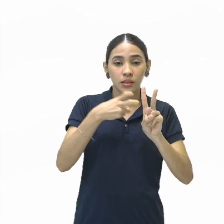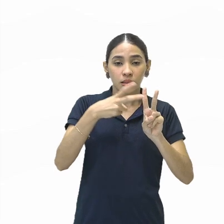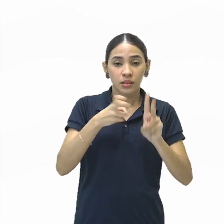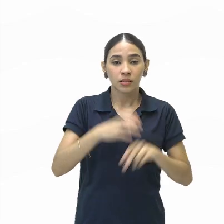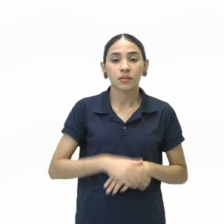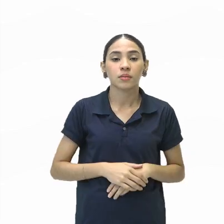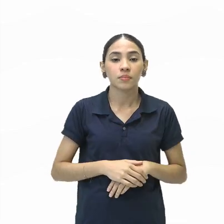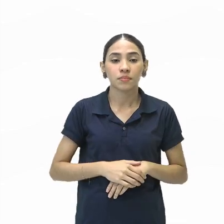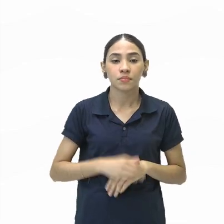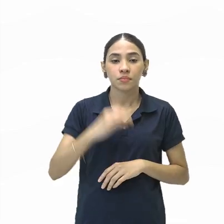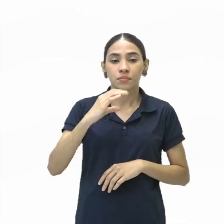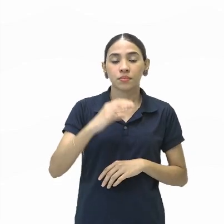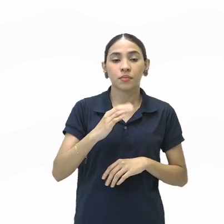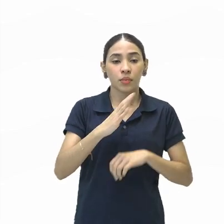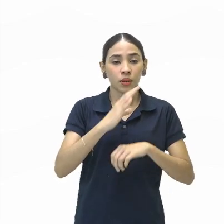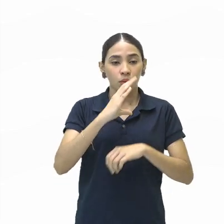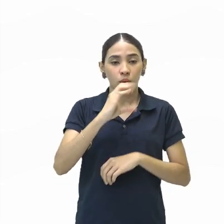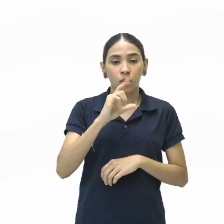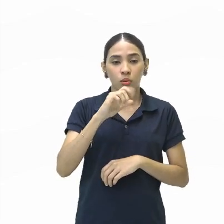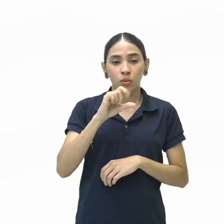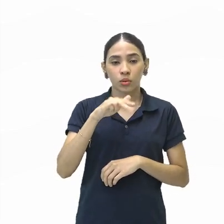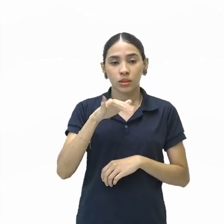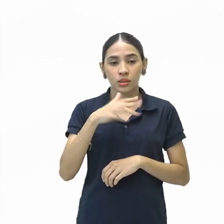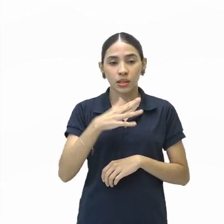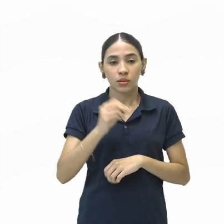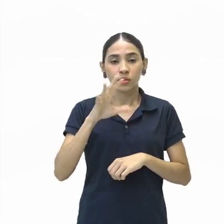pelos colonizadores e